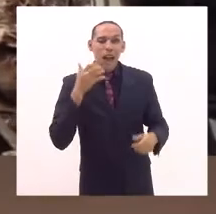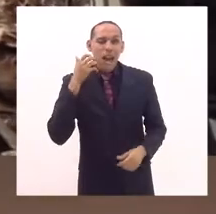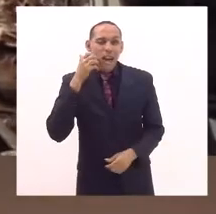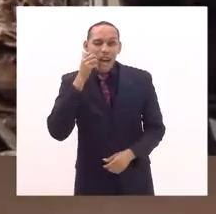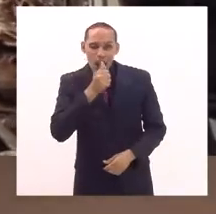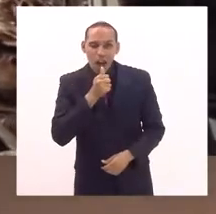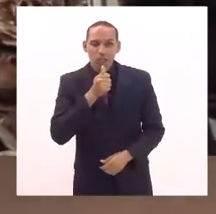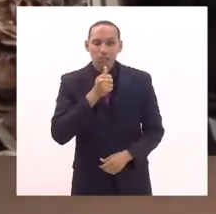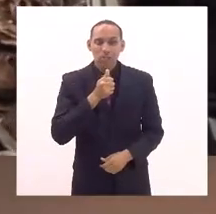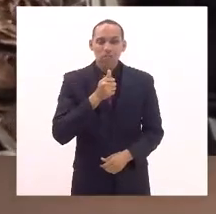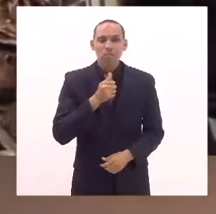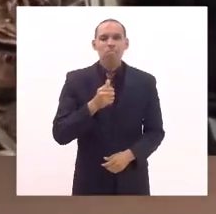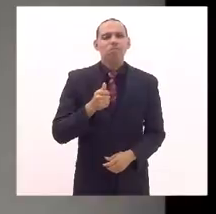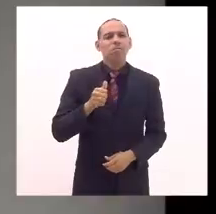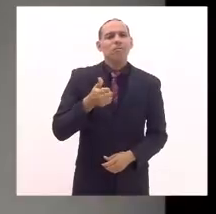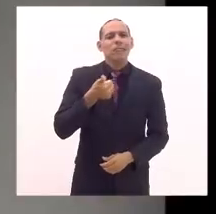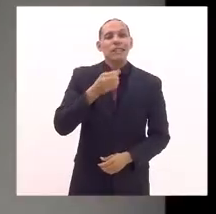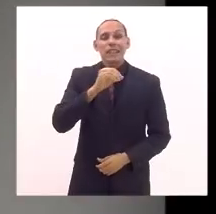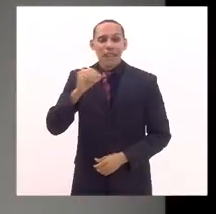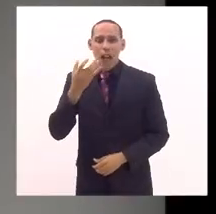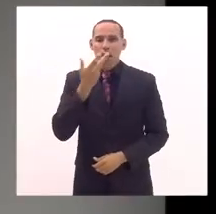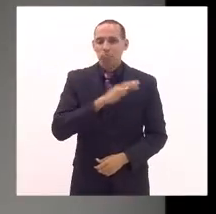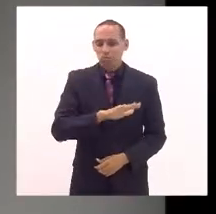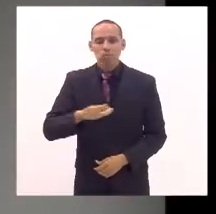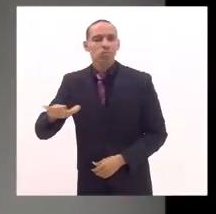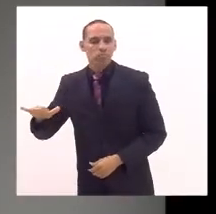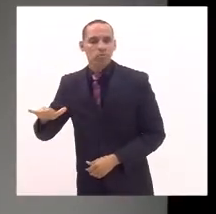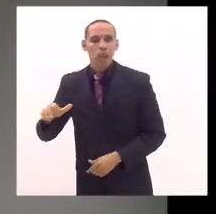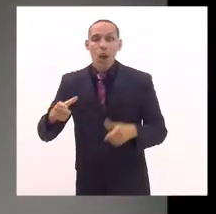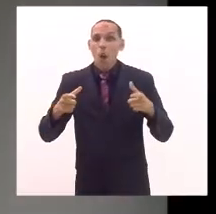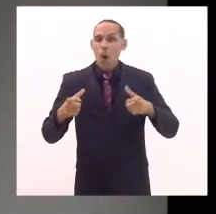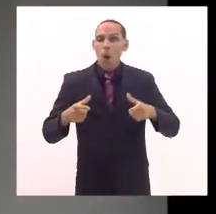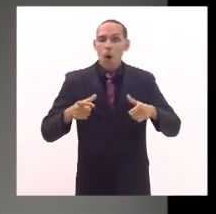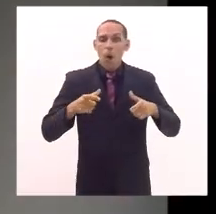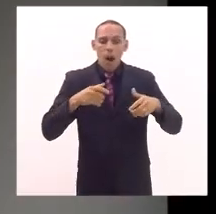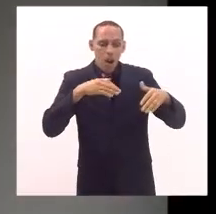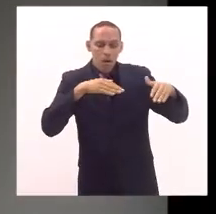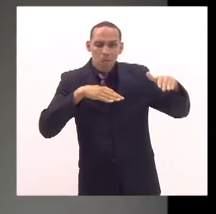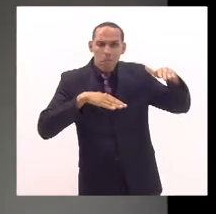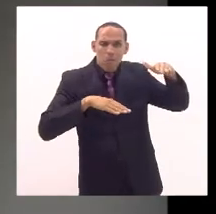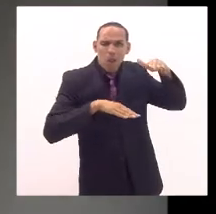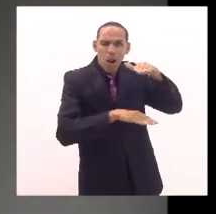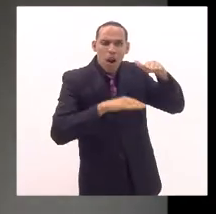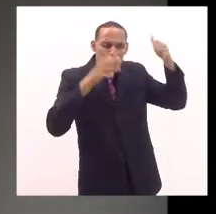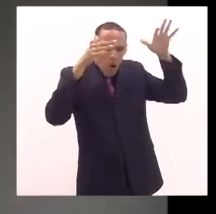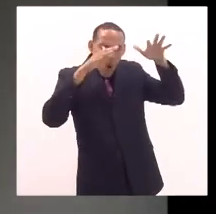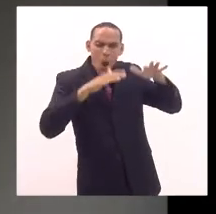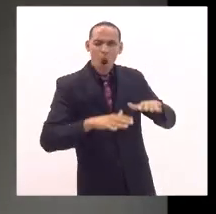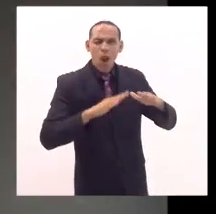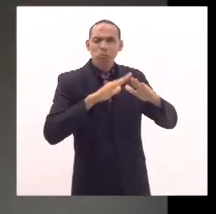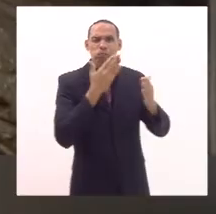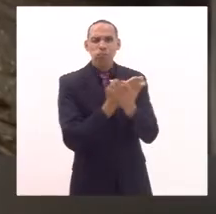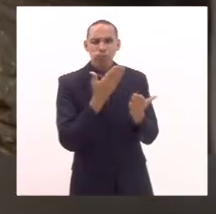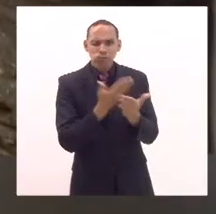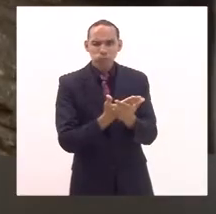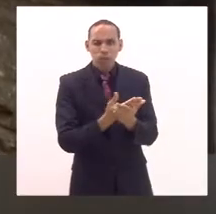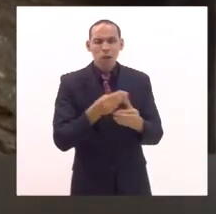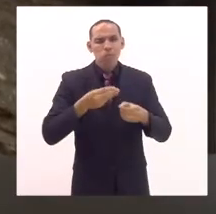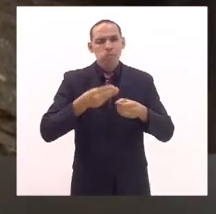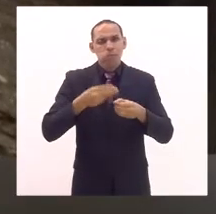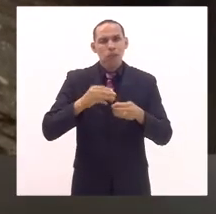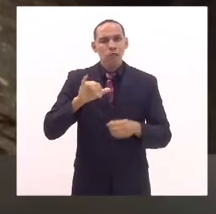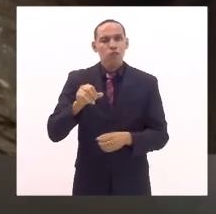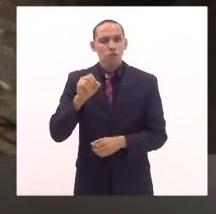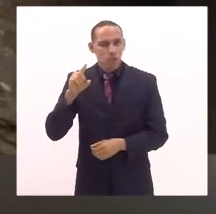de pelo menos 100 crianças. Algumas se encontravam soterradas sob os escombros da Escola Municipal Vereador